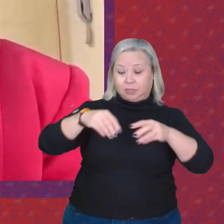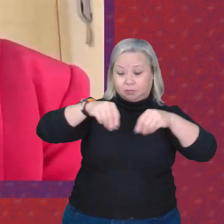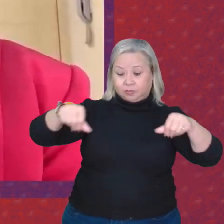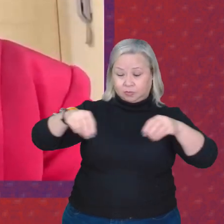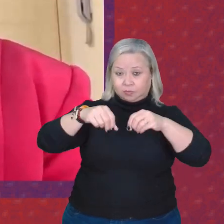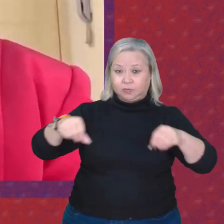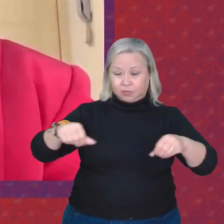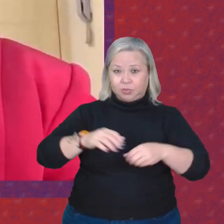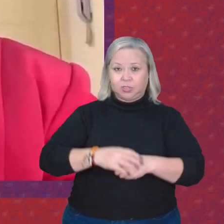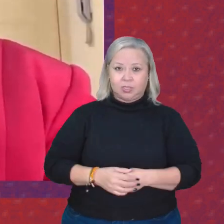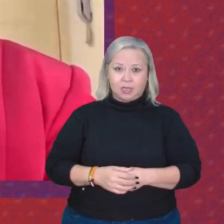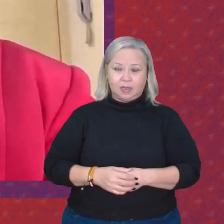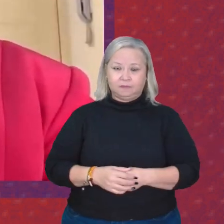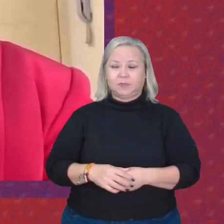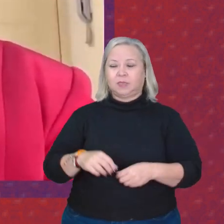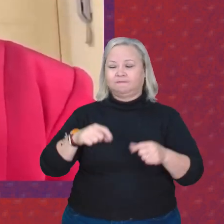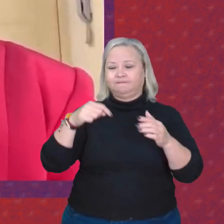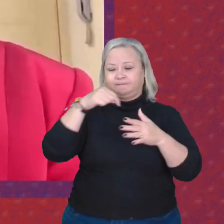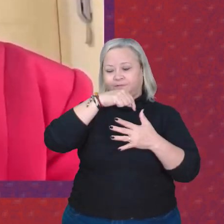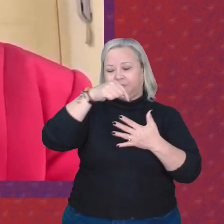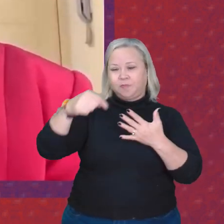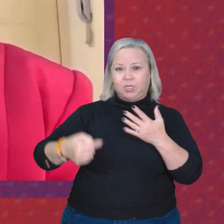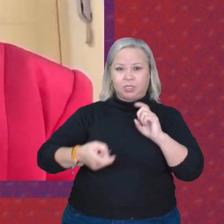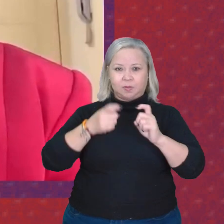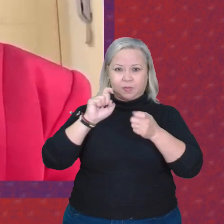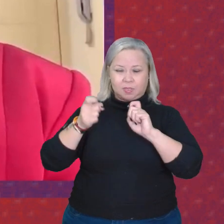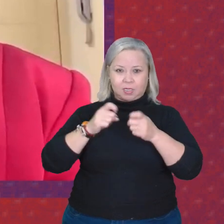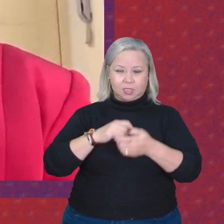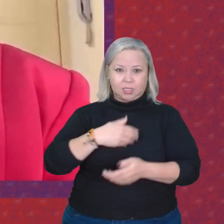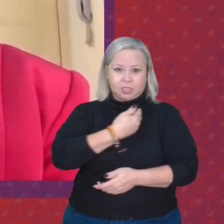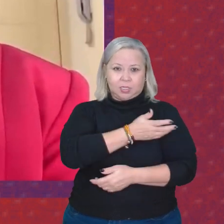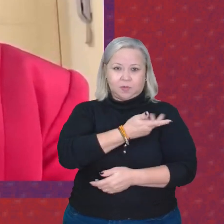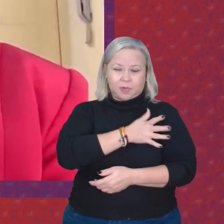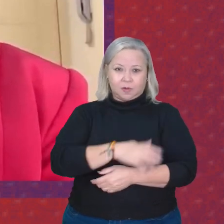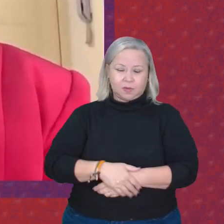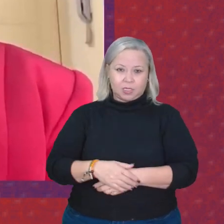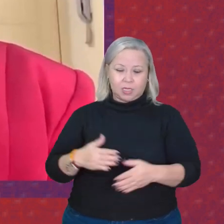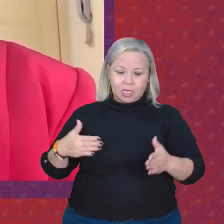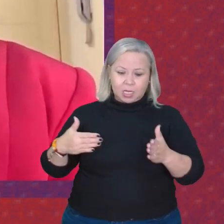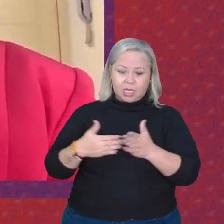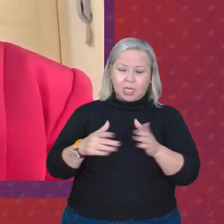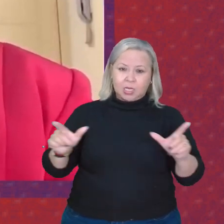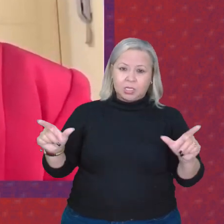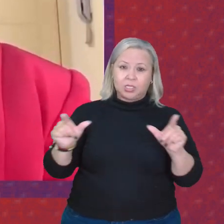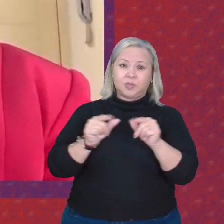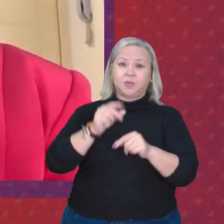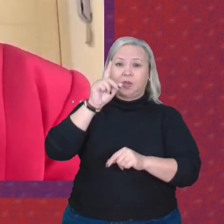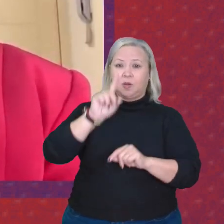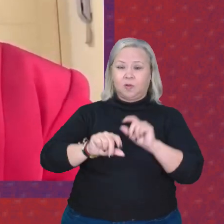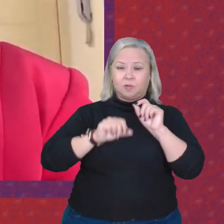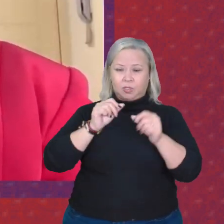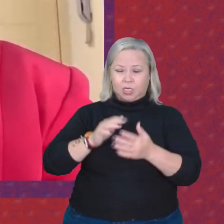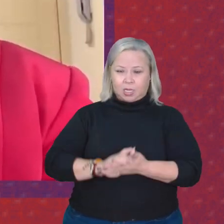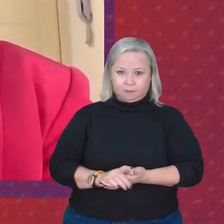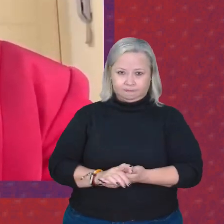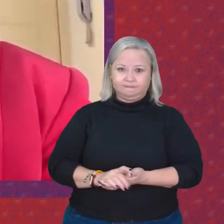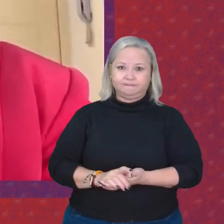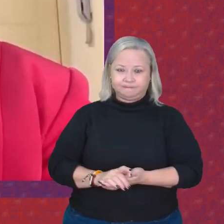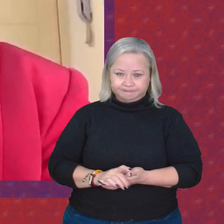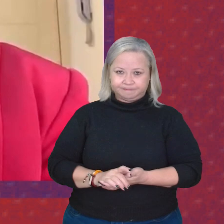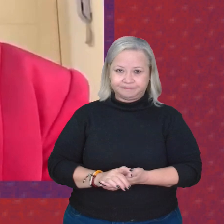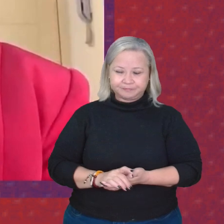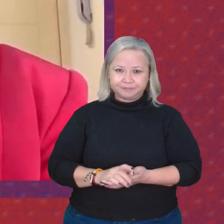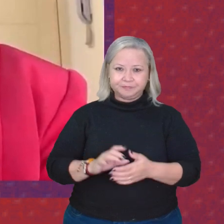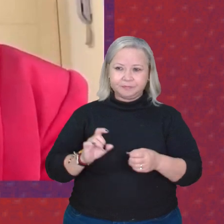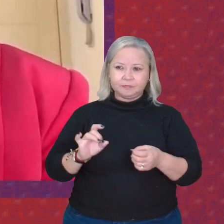normativas e administrativas xenofóbicas restringiram o direito de solicitação de refúgio e criaram uma deportação sumária, em